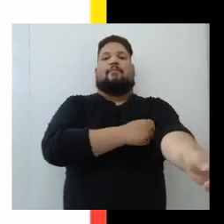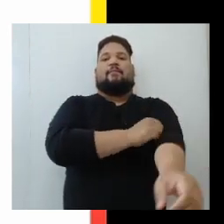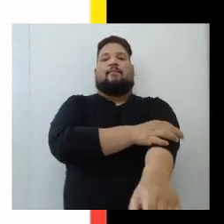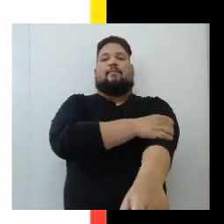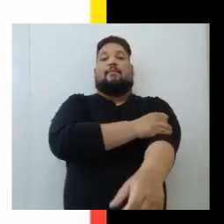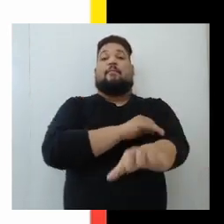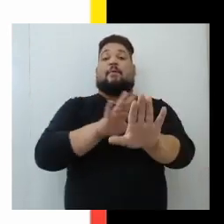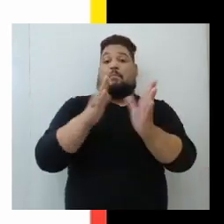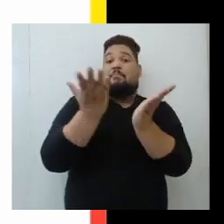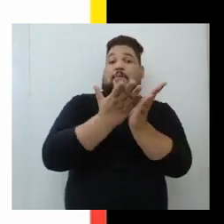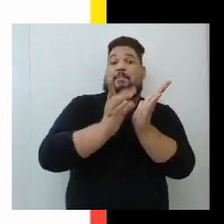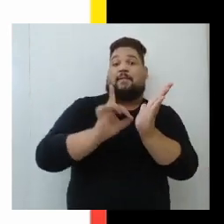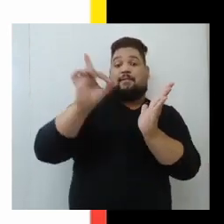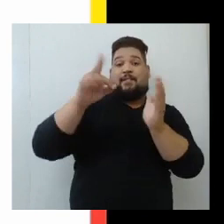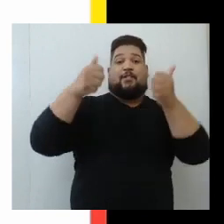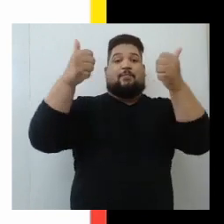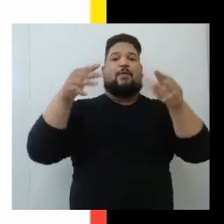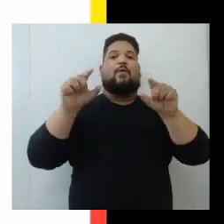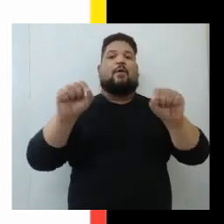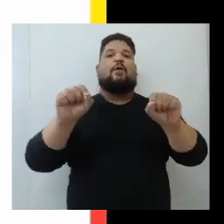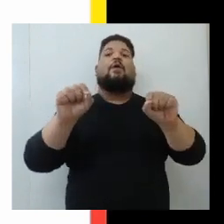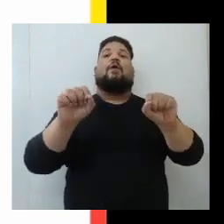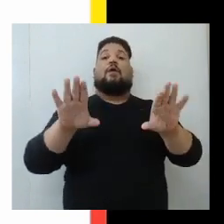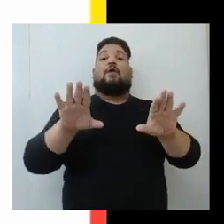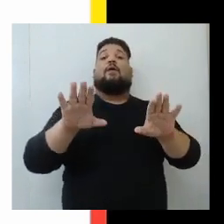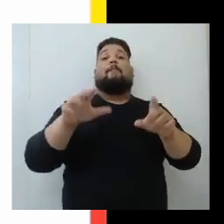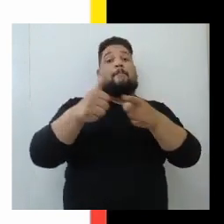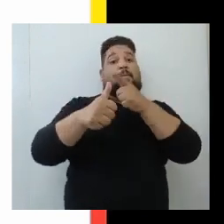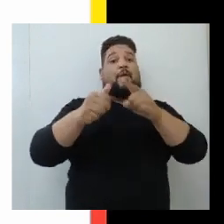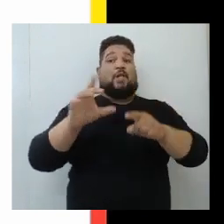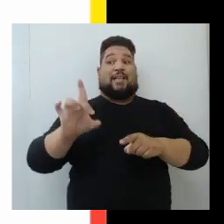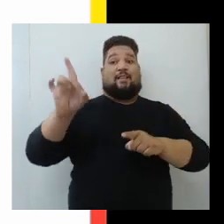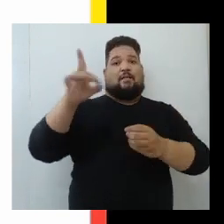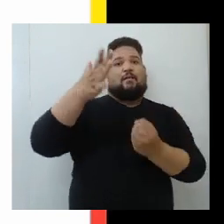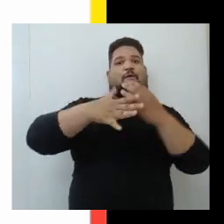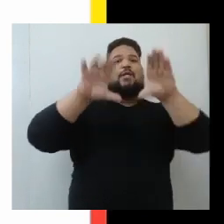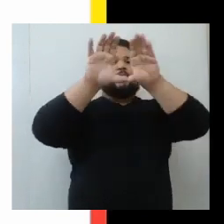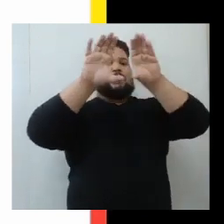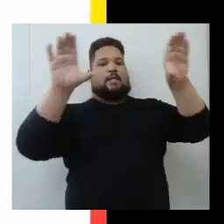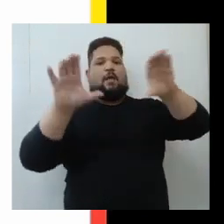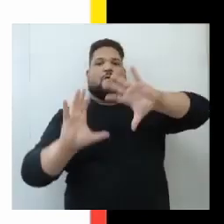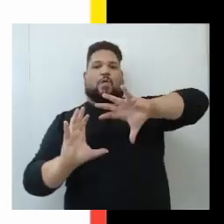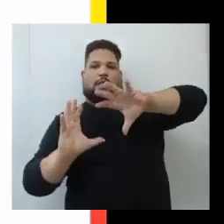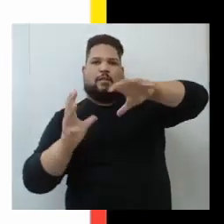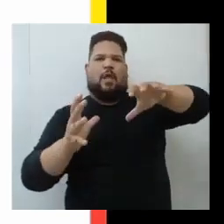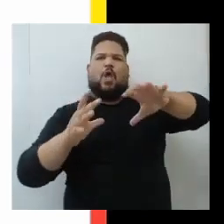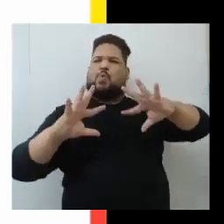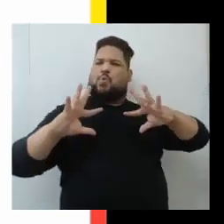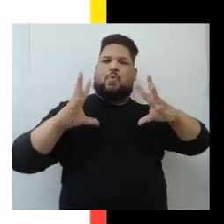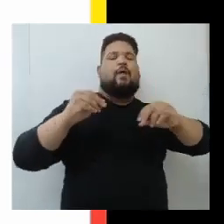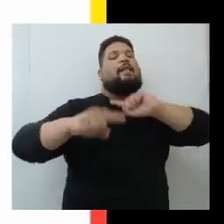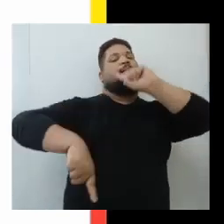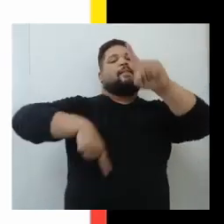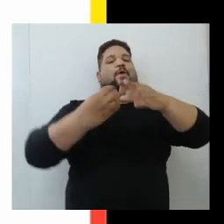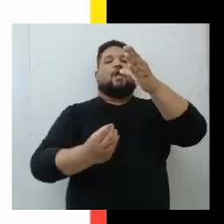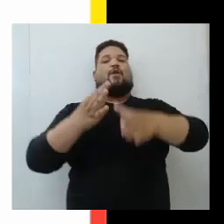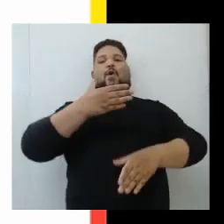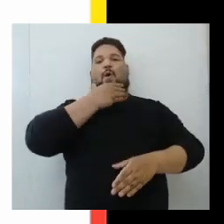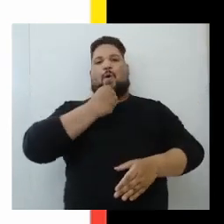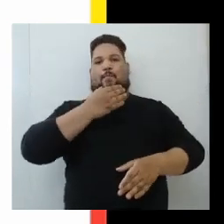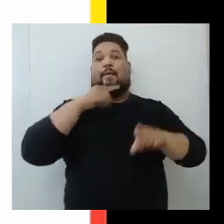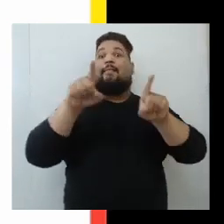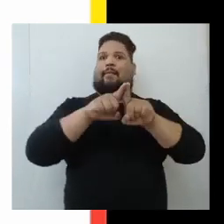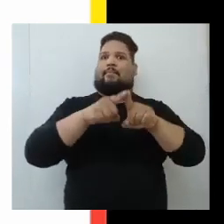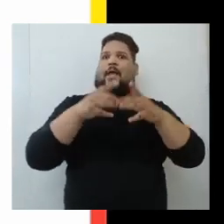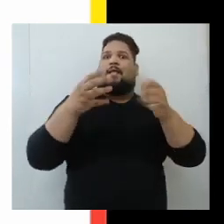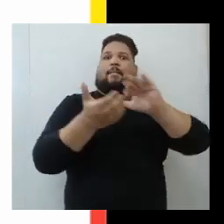depois que Deus criou o céu e a terra e tudo que nele há. Também foi feito a partir do barro. O